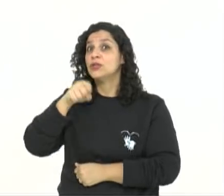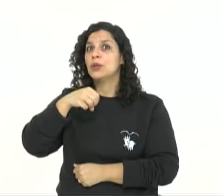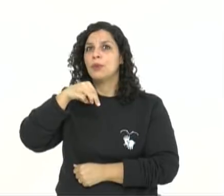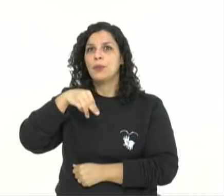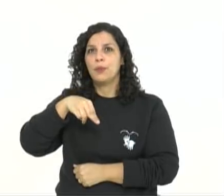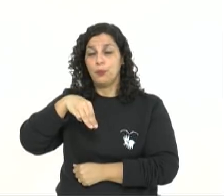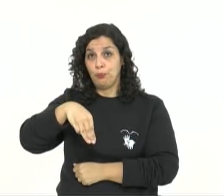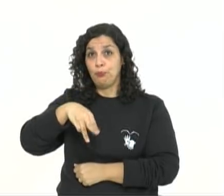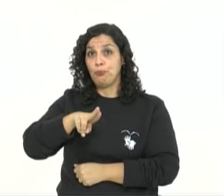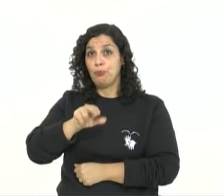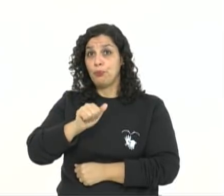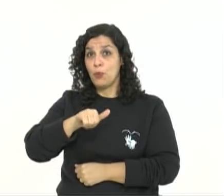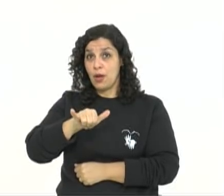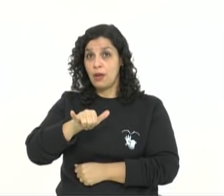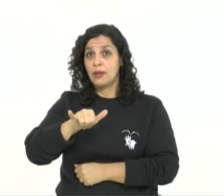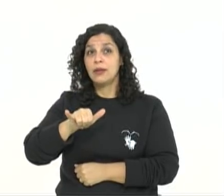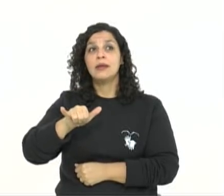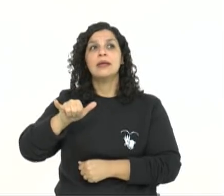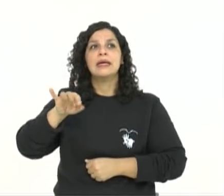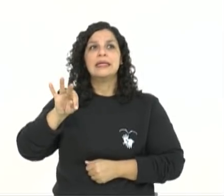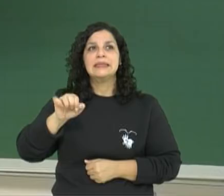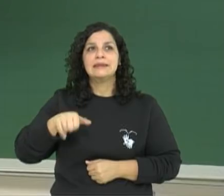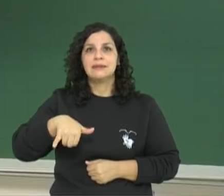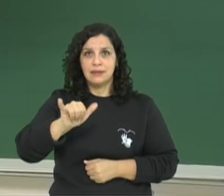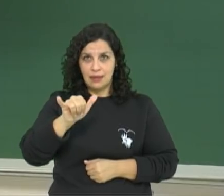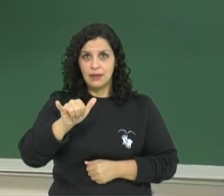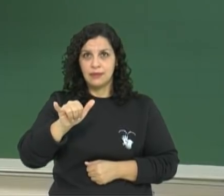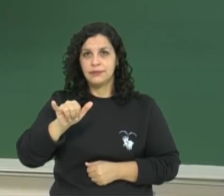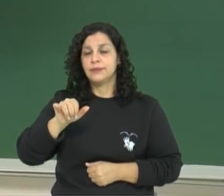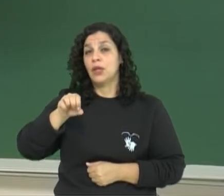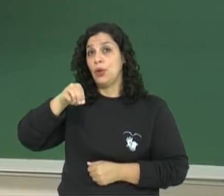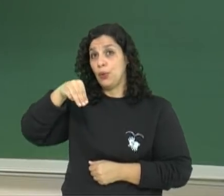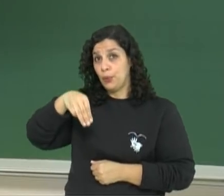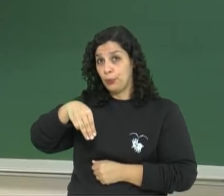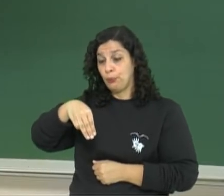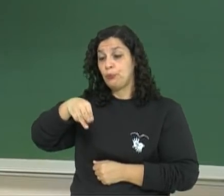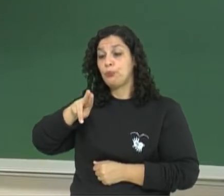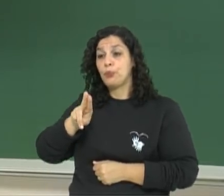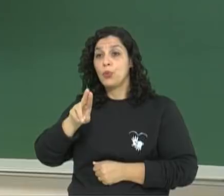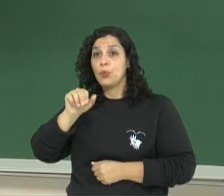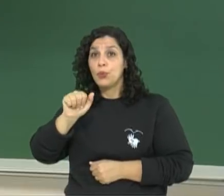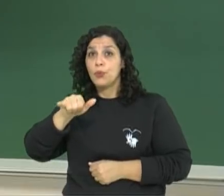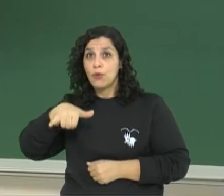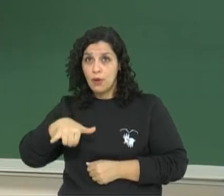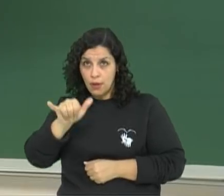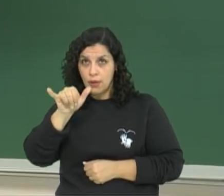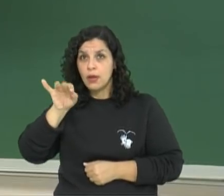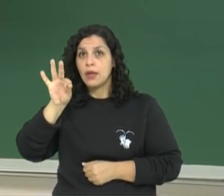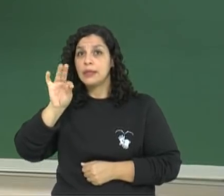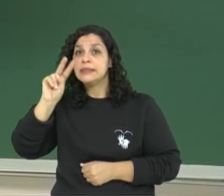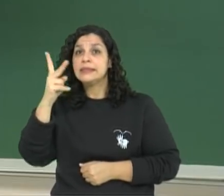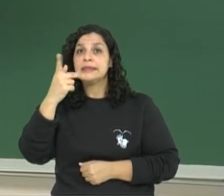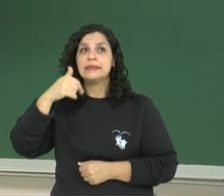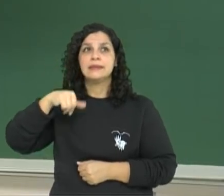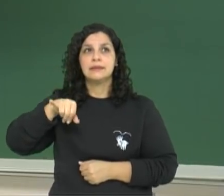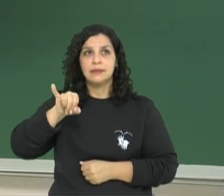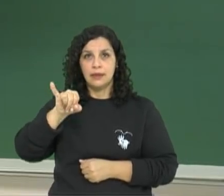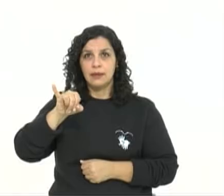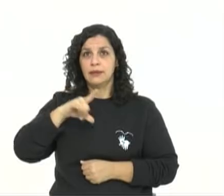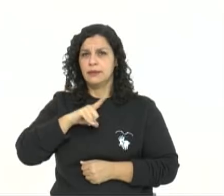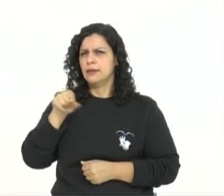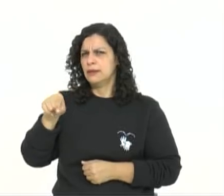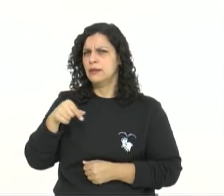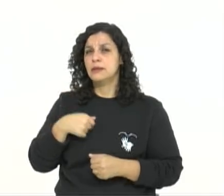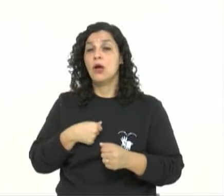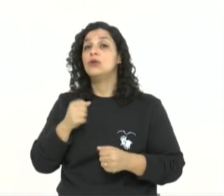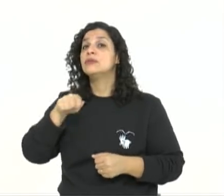Thai, ou alguns também pronunciam como Muay Thai, mas é a mesma coisa, tá? Então, o Muay